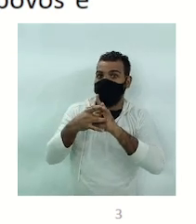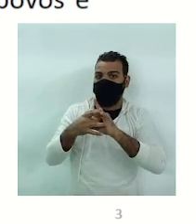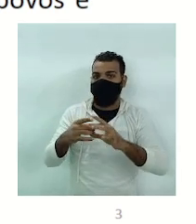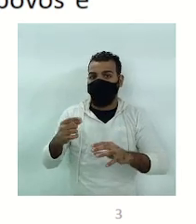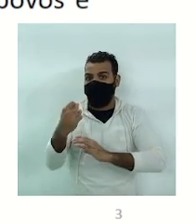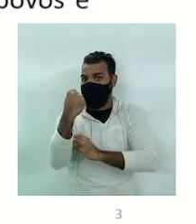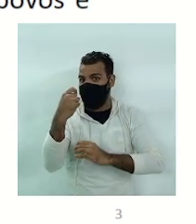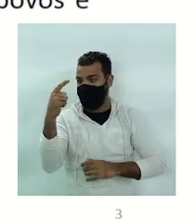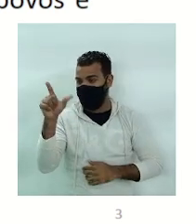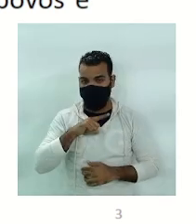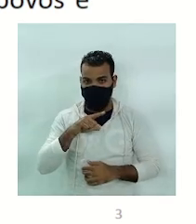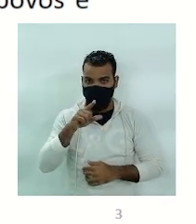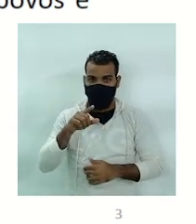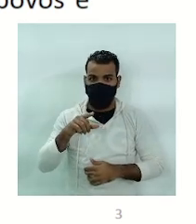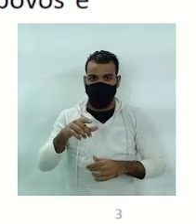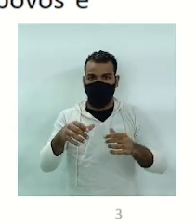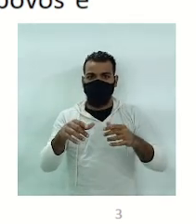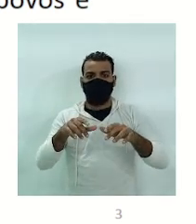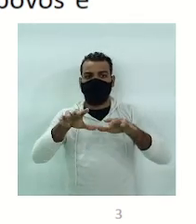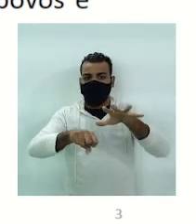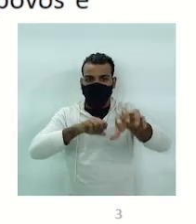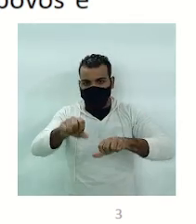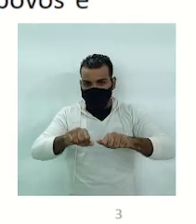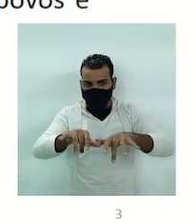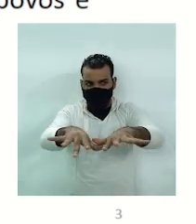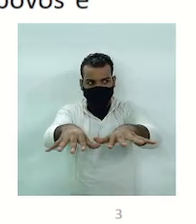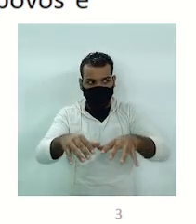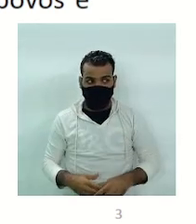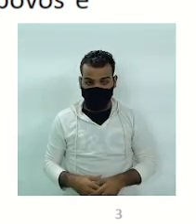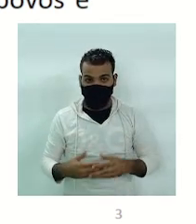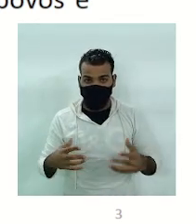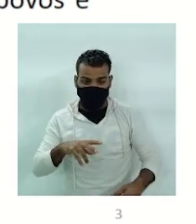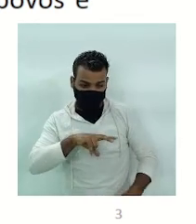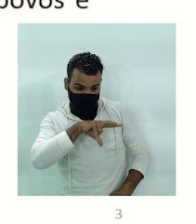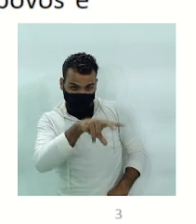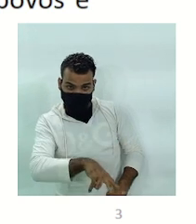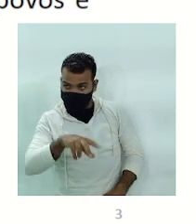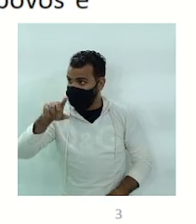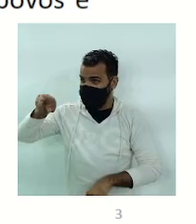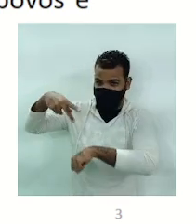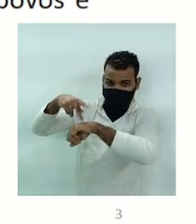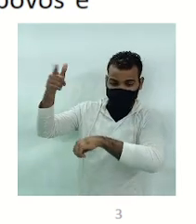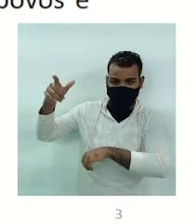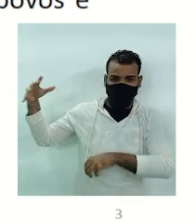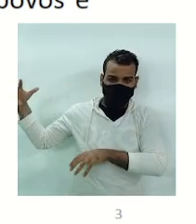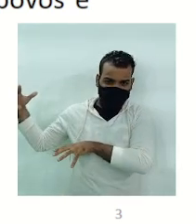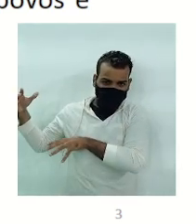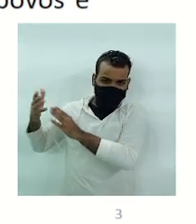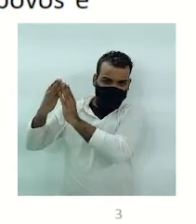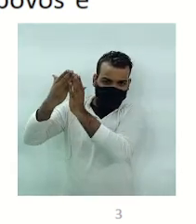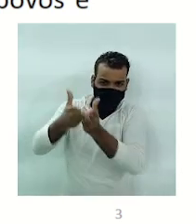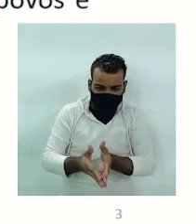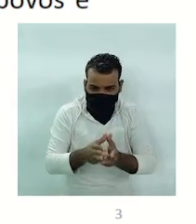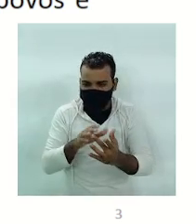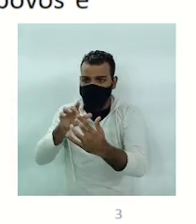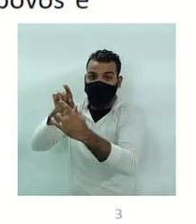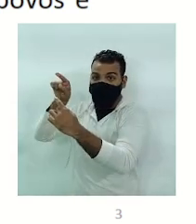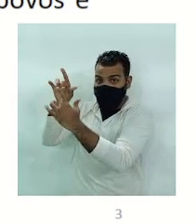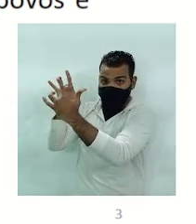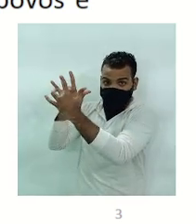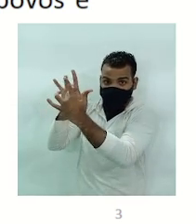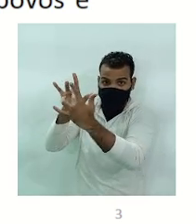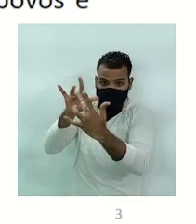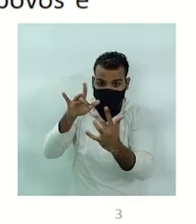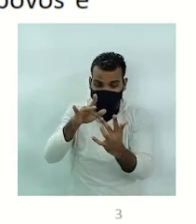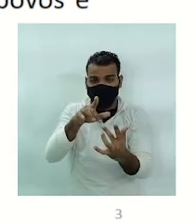colonialista e expansionista. Então, os portugueses eles começaram a fazer alianças com os